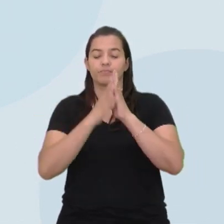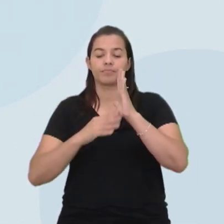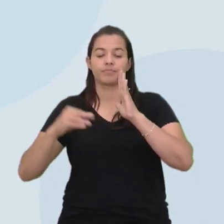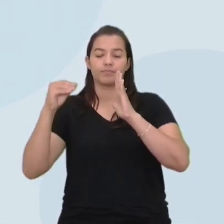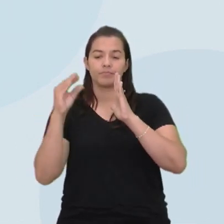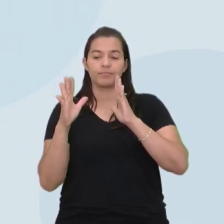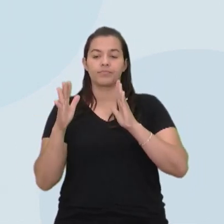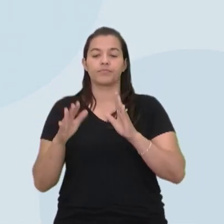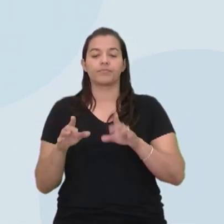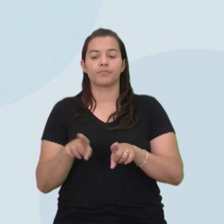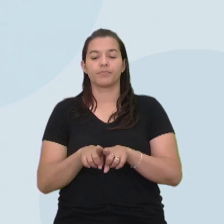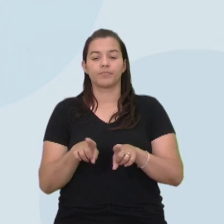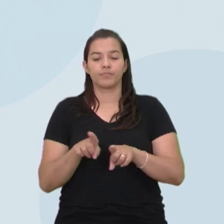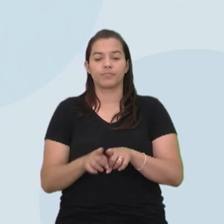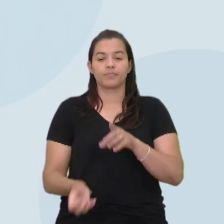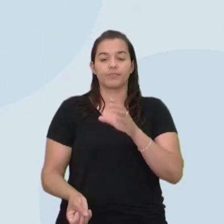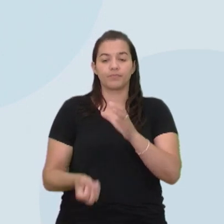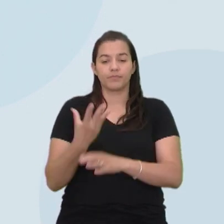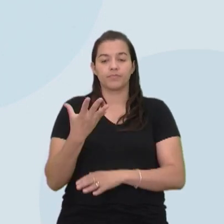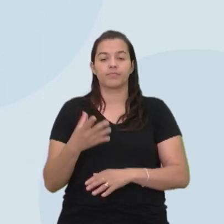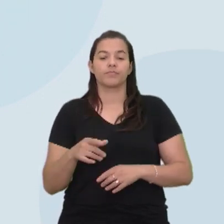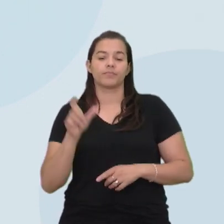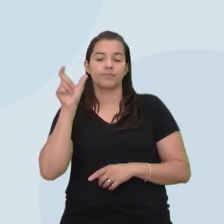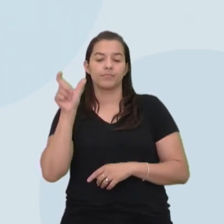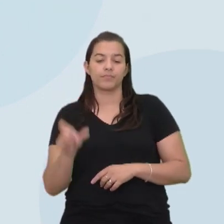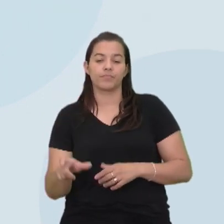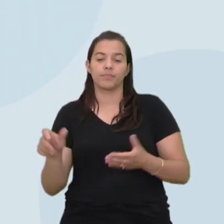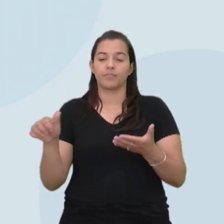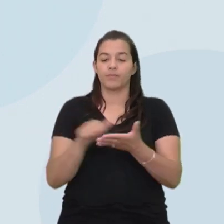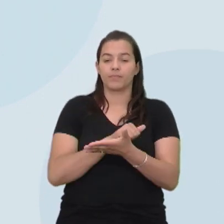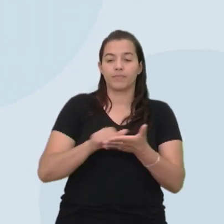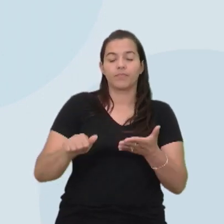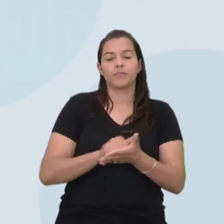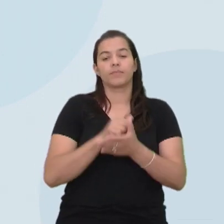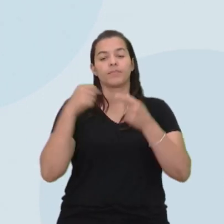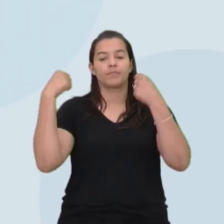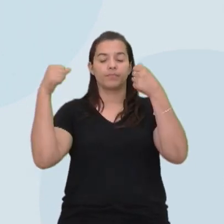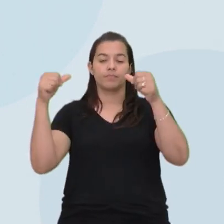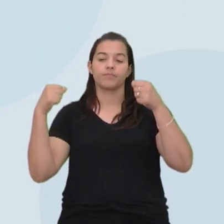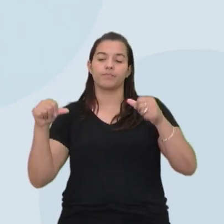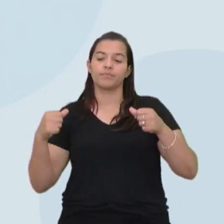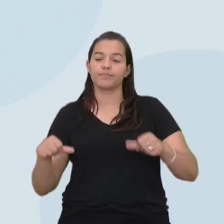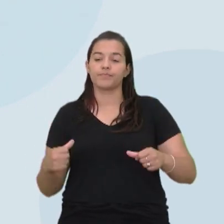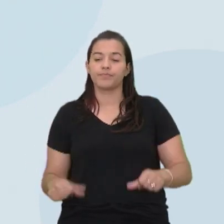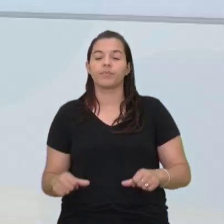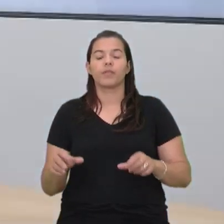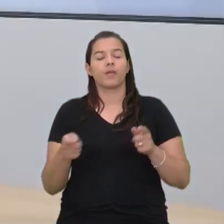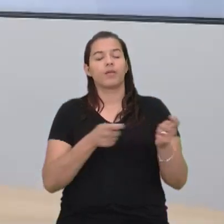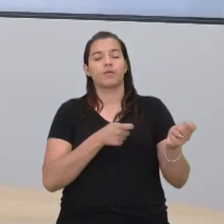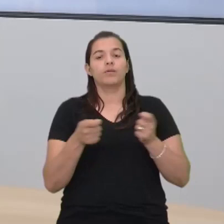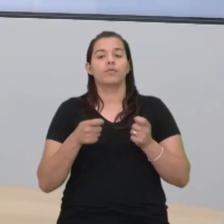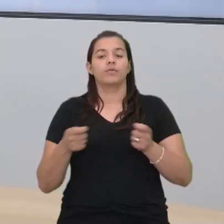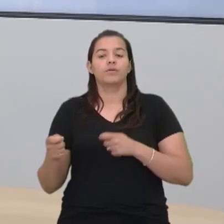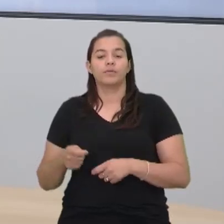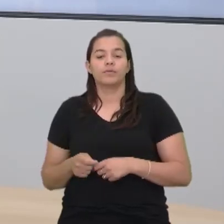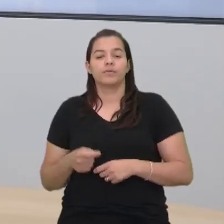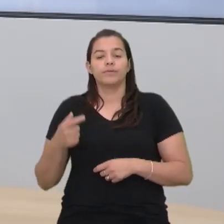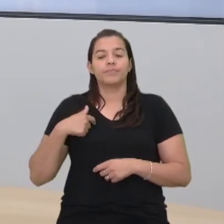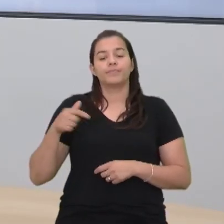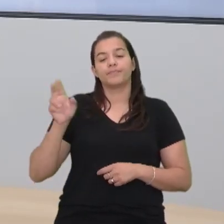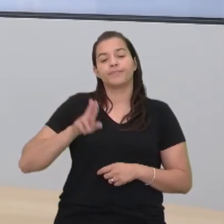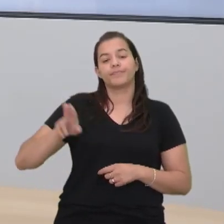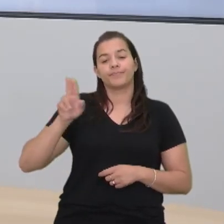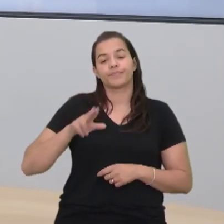começar com clone, crie o clone desse ator, apague o clone, você consegue fazer um clone aí através do controle. Então, o que a gente usa muito aí?